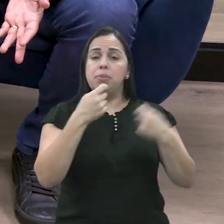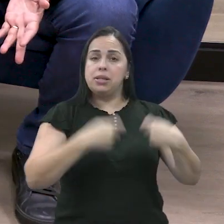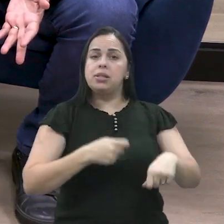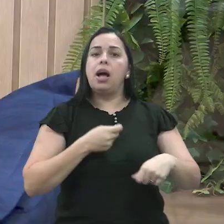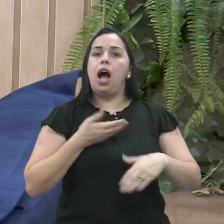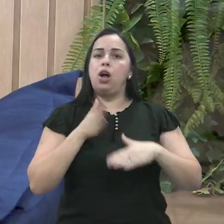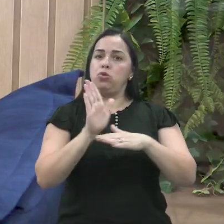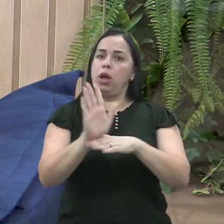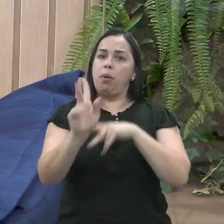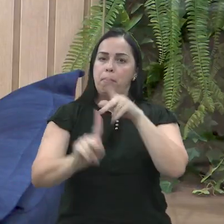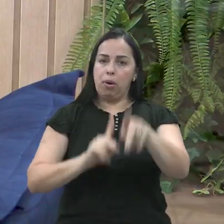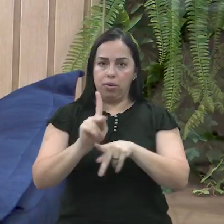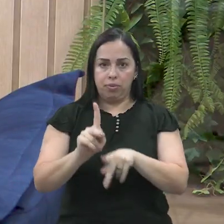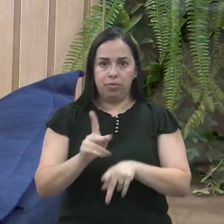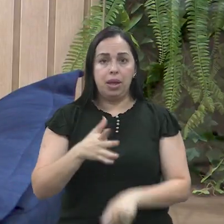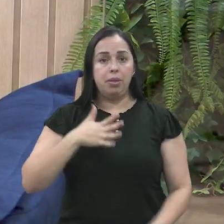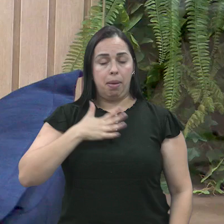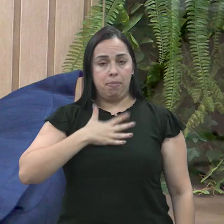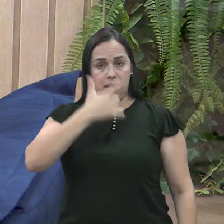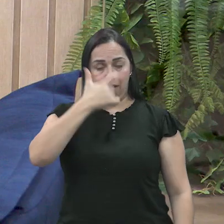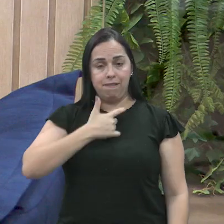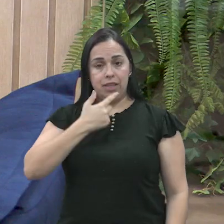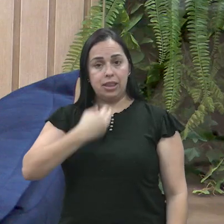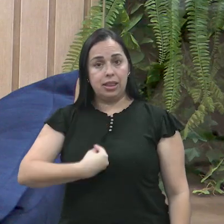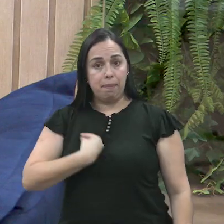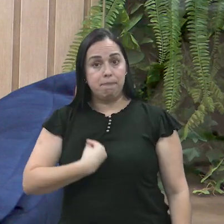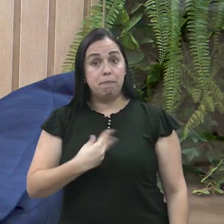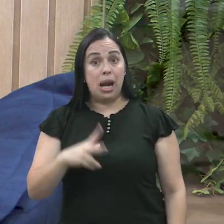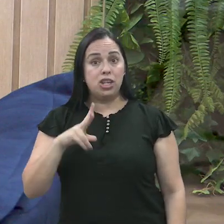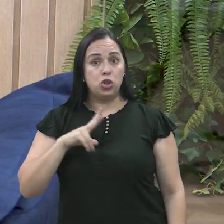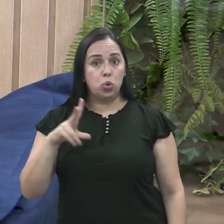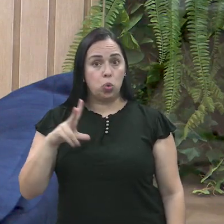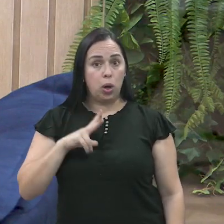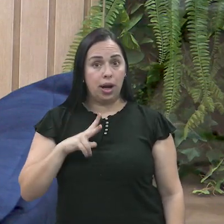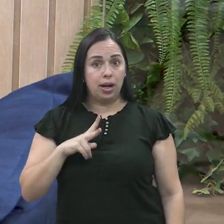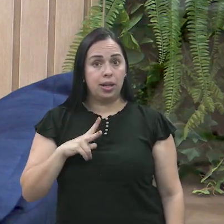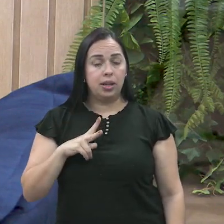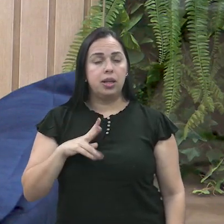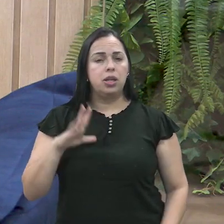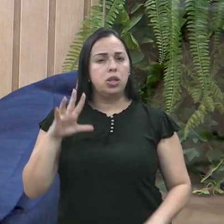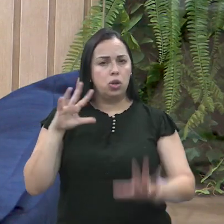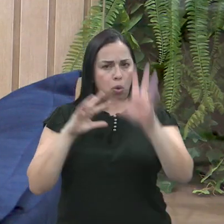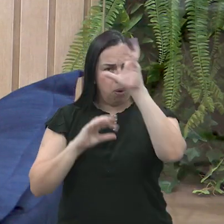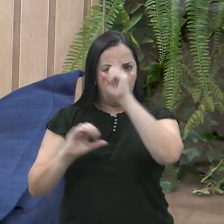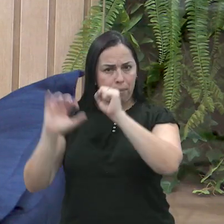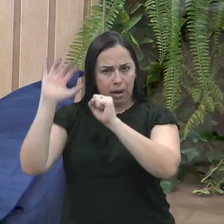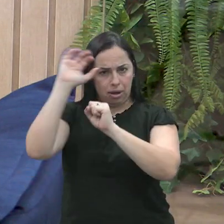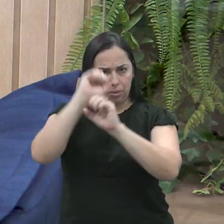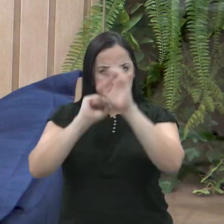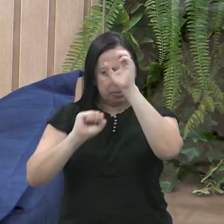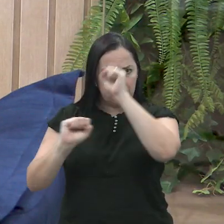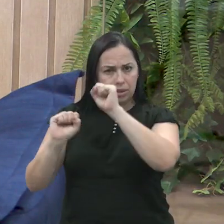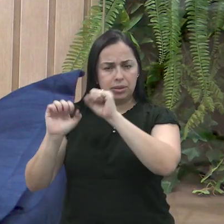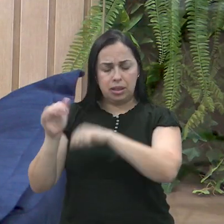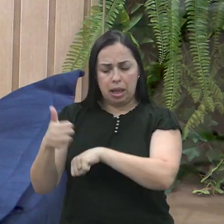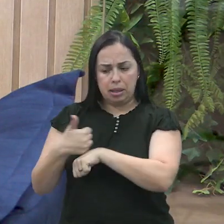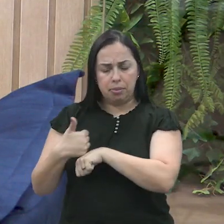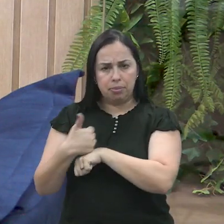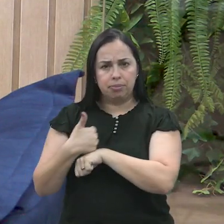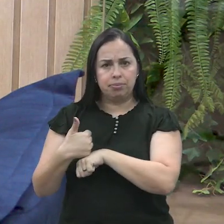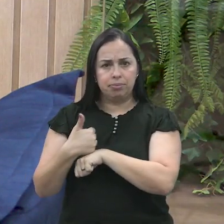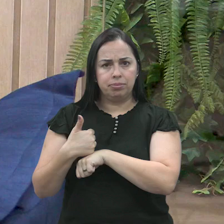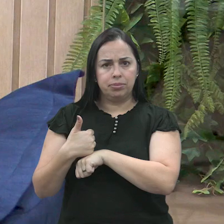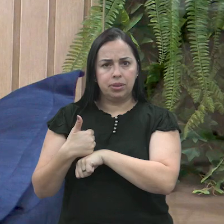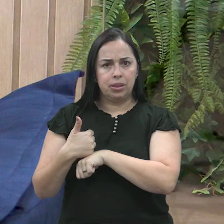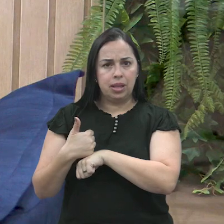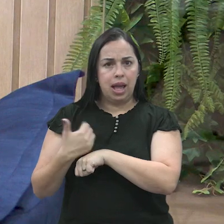população. Eu sempre agi na minha vida pessoal e na minha vida profissional dentro de um parâmetro que eu aprendi no meu trabalho como jornalista.